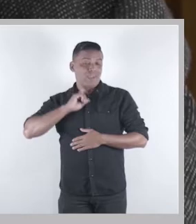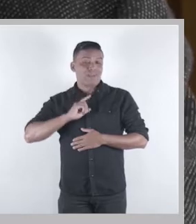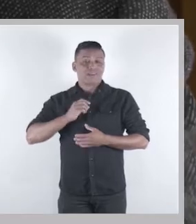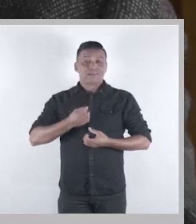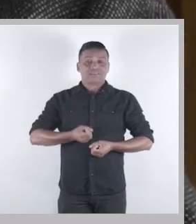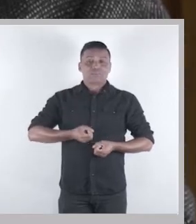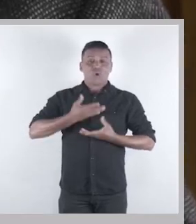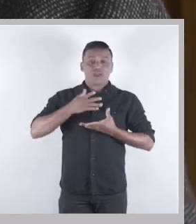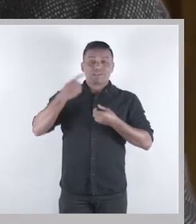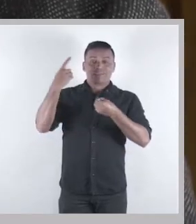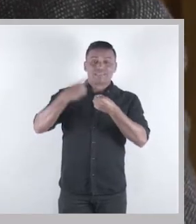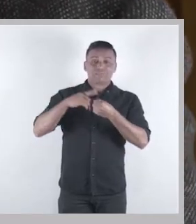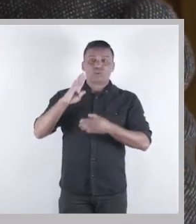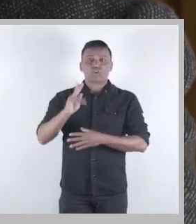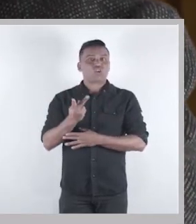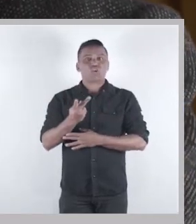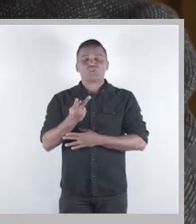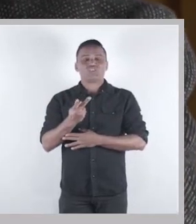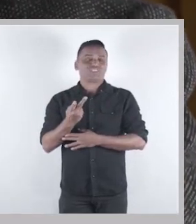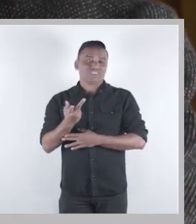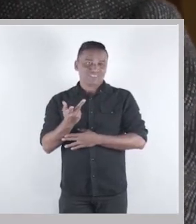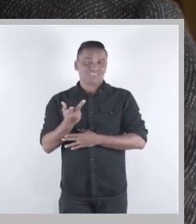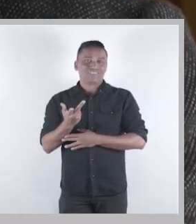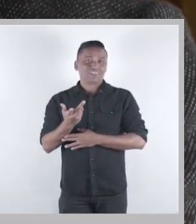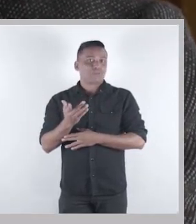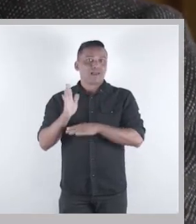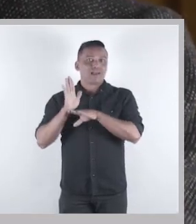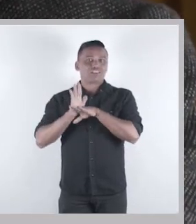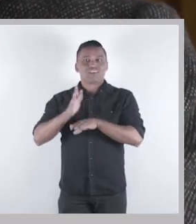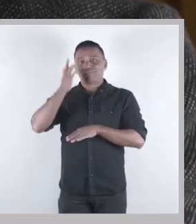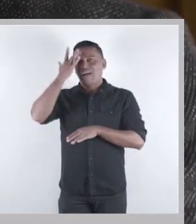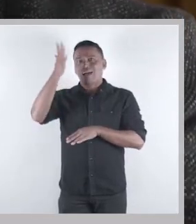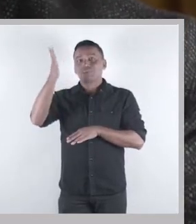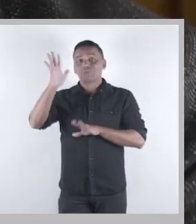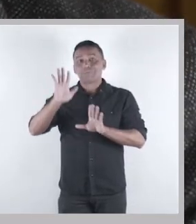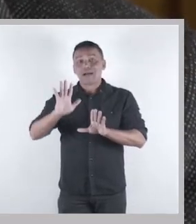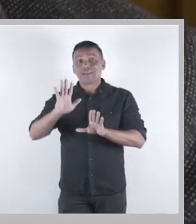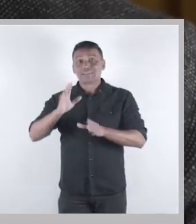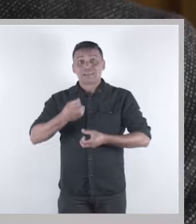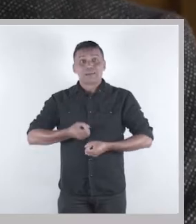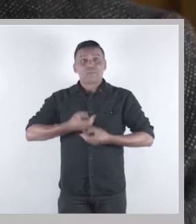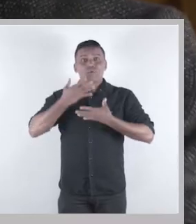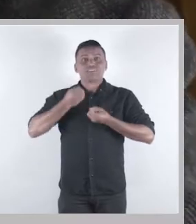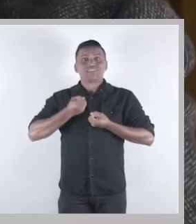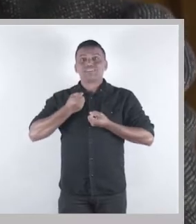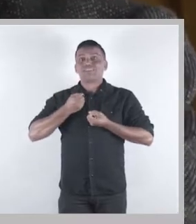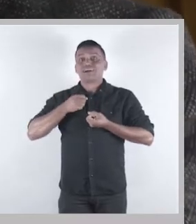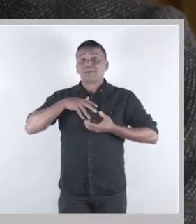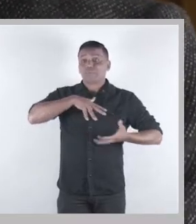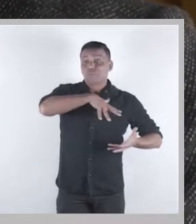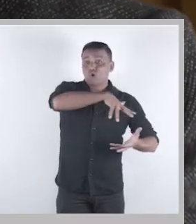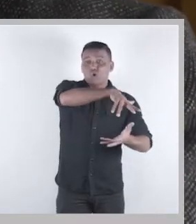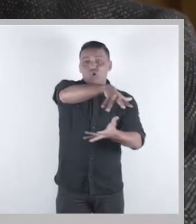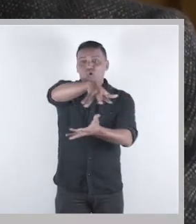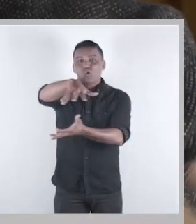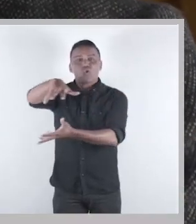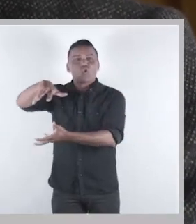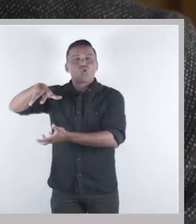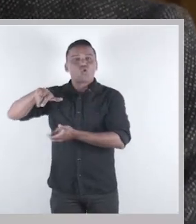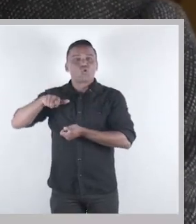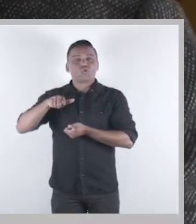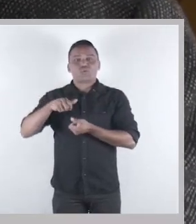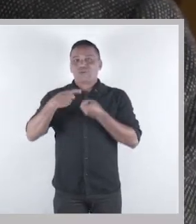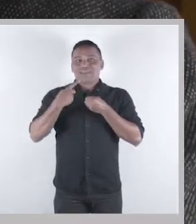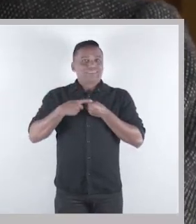mas a poesia é universal né a poesia ela não tem ela não é de uma cidade no poeta não é de um de um